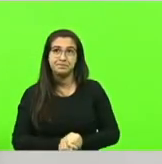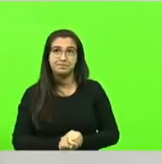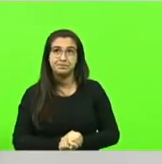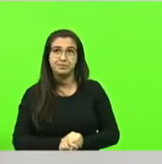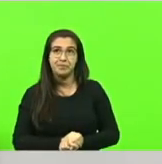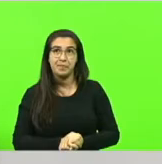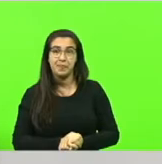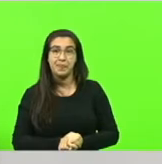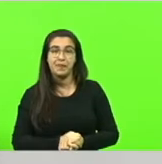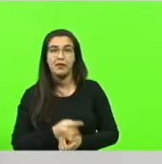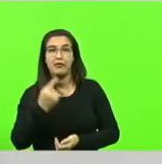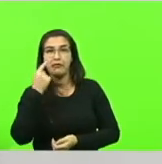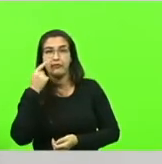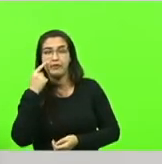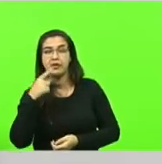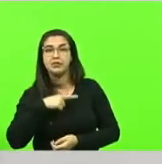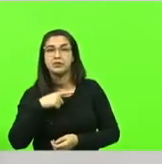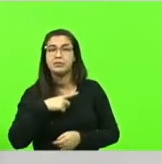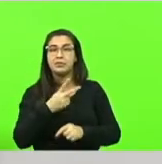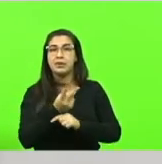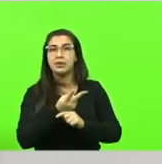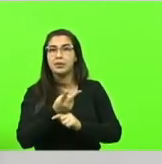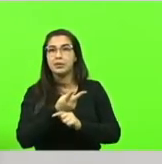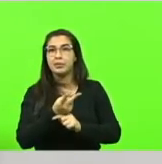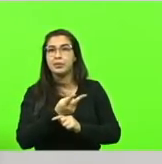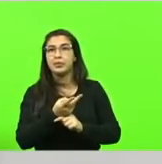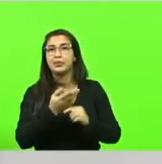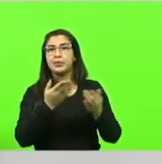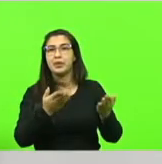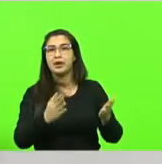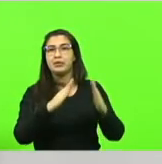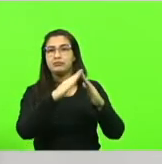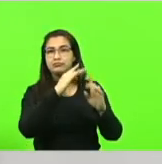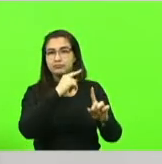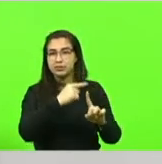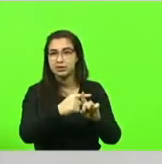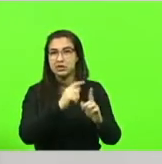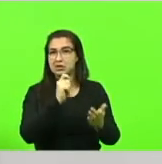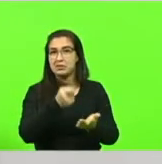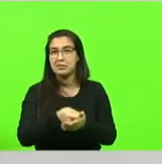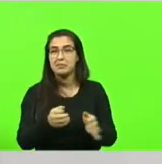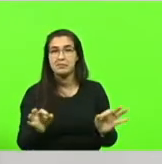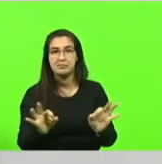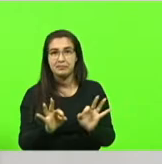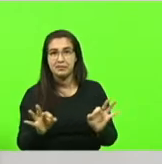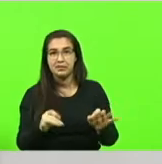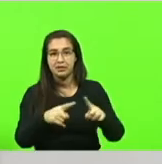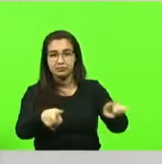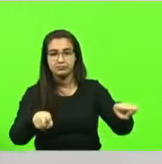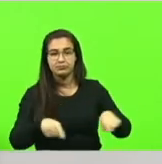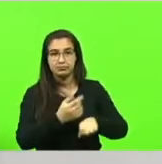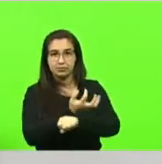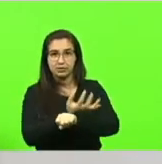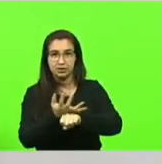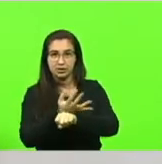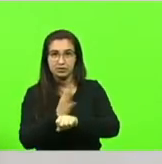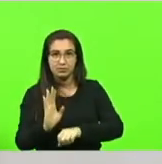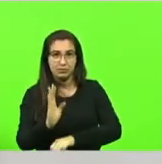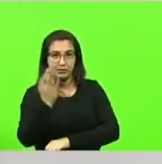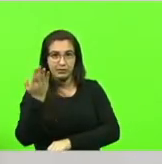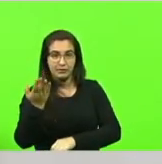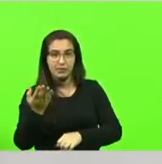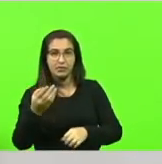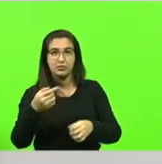Quando eu pego aqui uma capela mortuária lá nos Macacos, não foi pago. Uma quadra de grama sintética lá no bairro